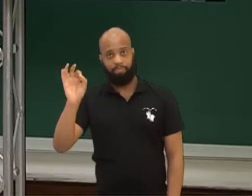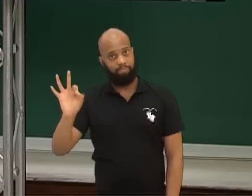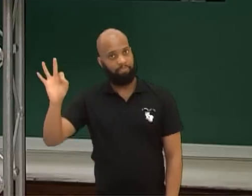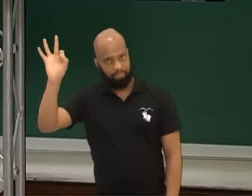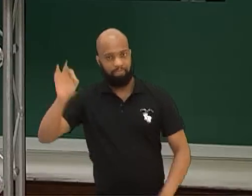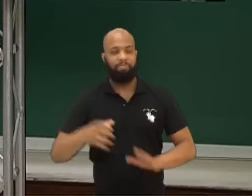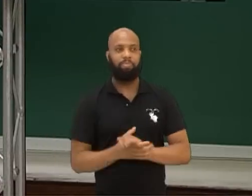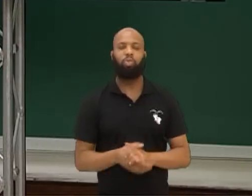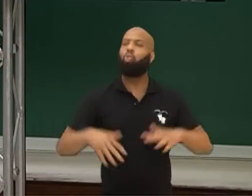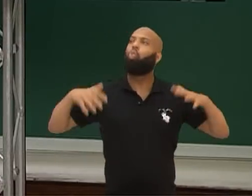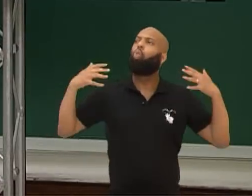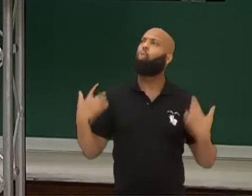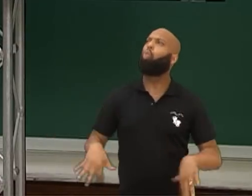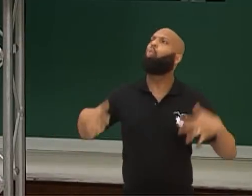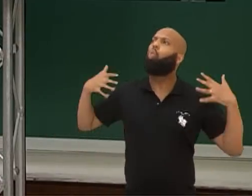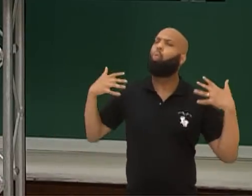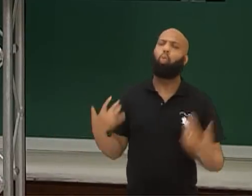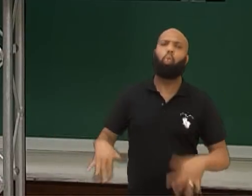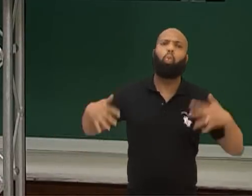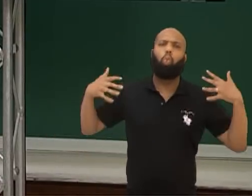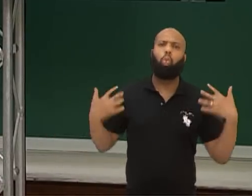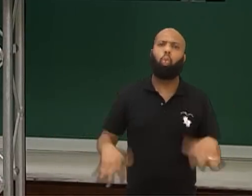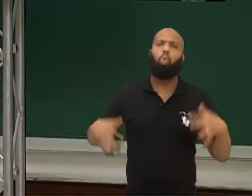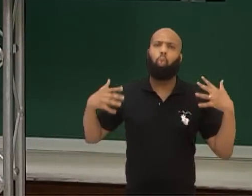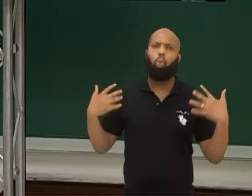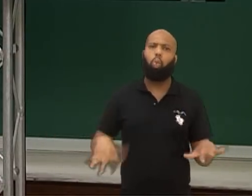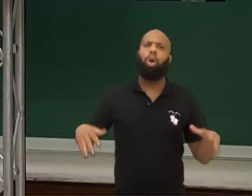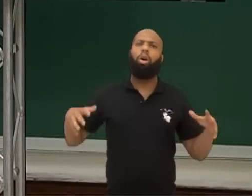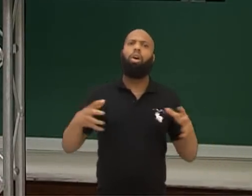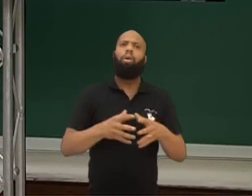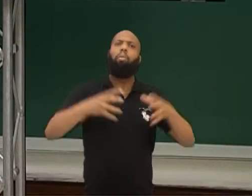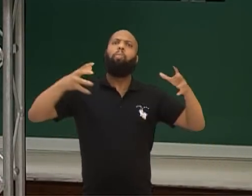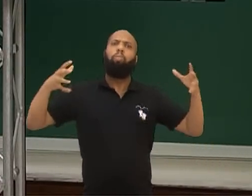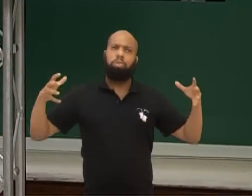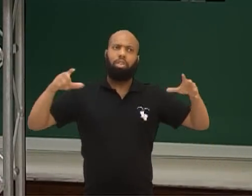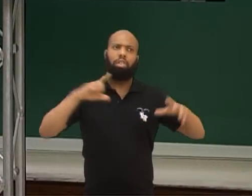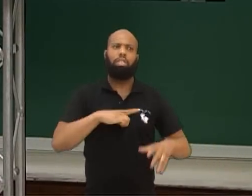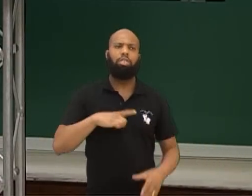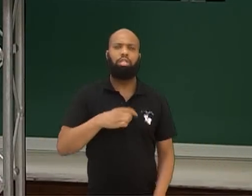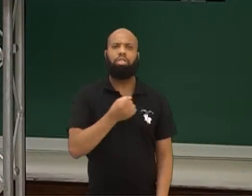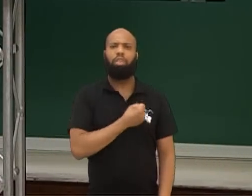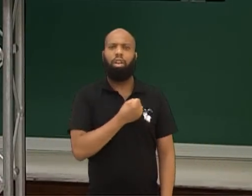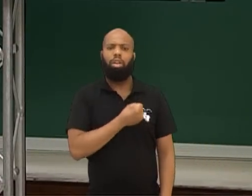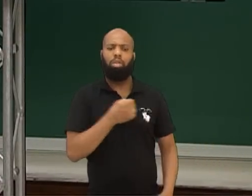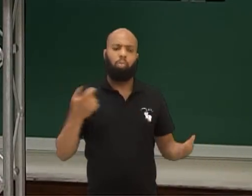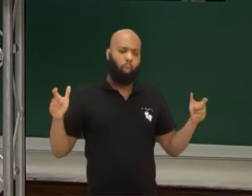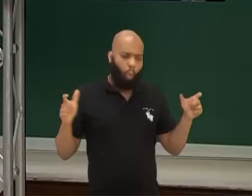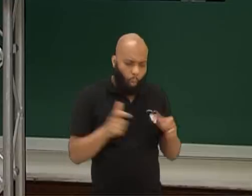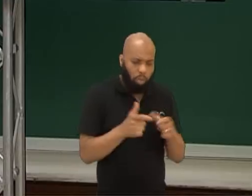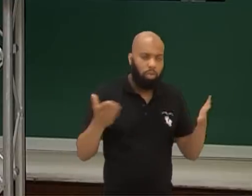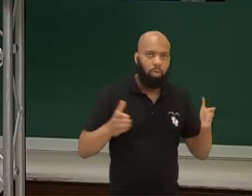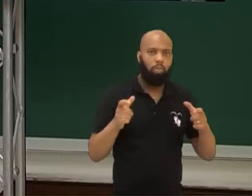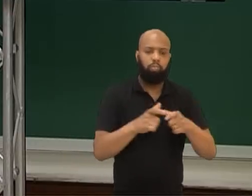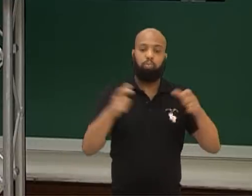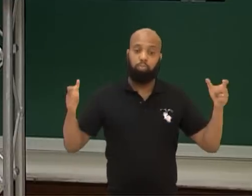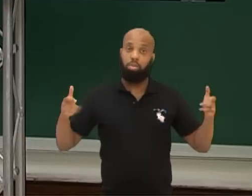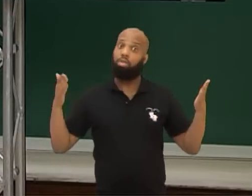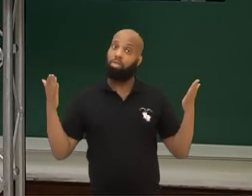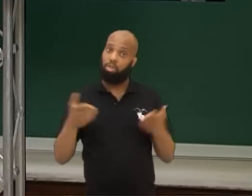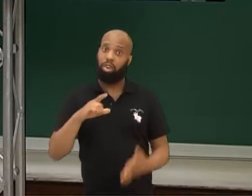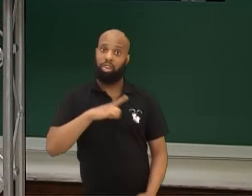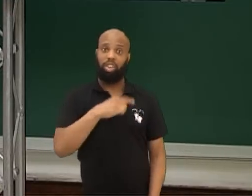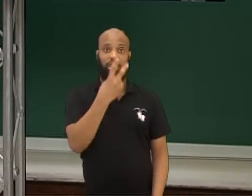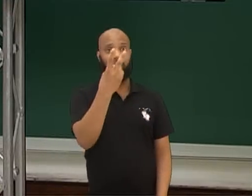3.240 graus. Nossa, professora, que grande, hein? Estava dando tudo pequenininho até agora. É, mas é que esse é um polígono de